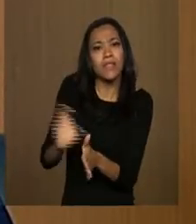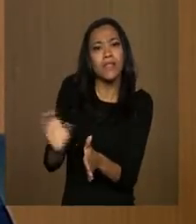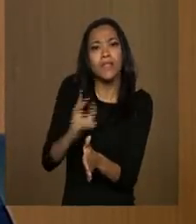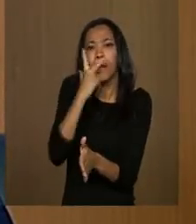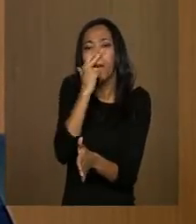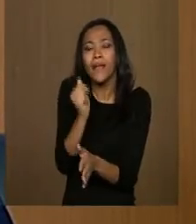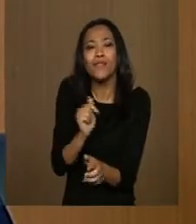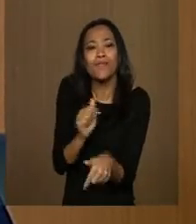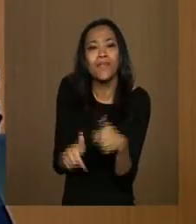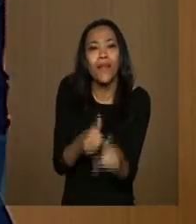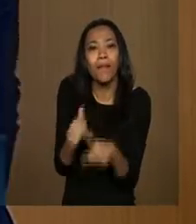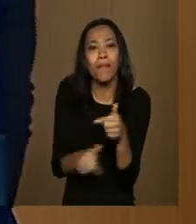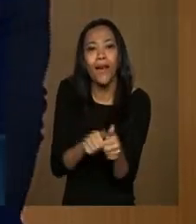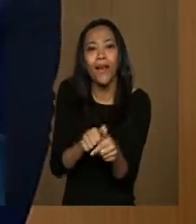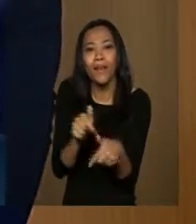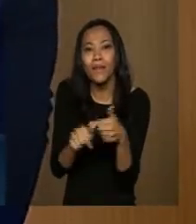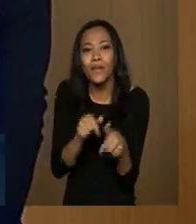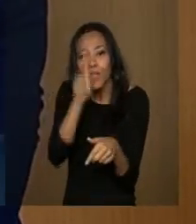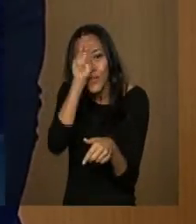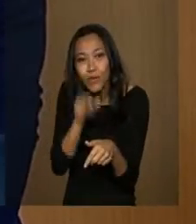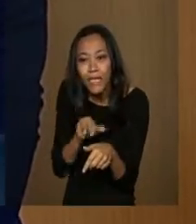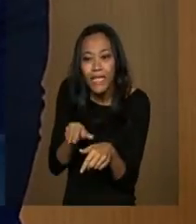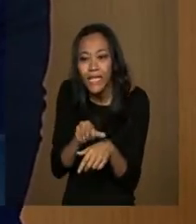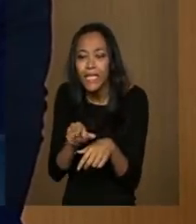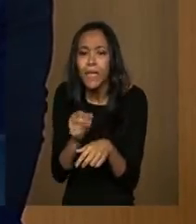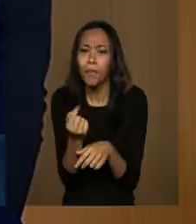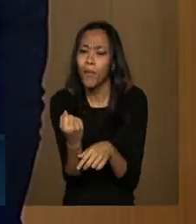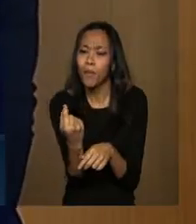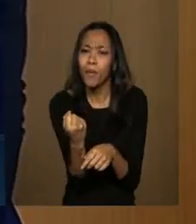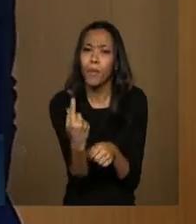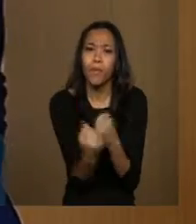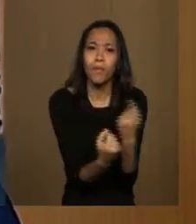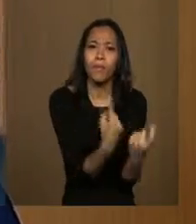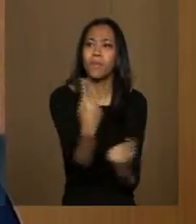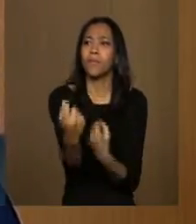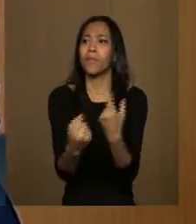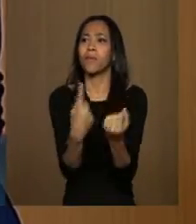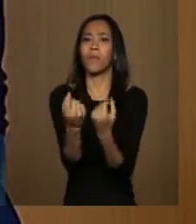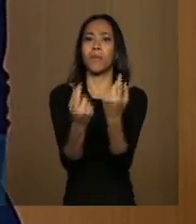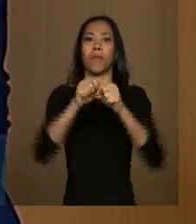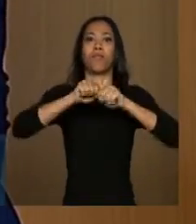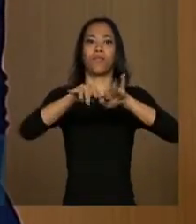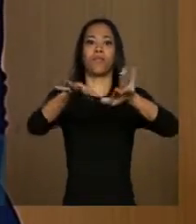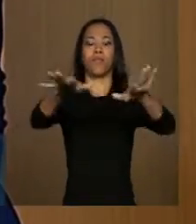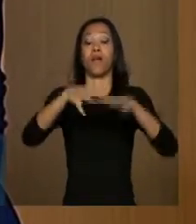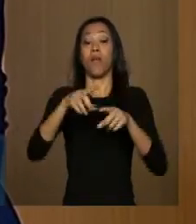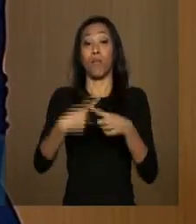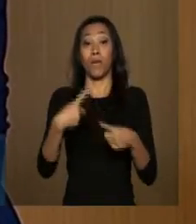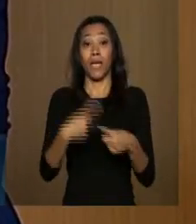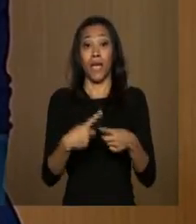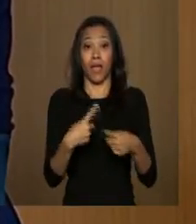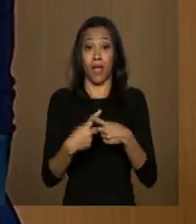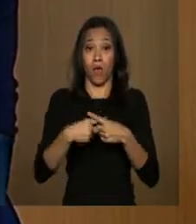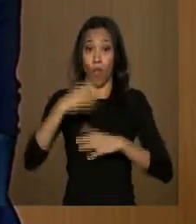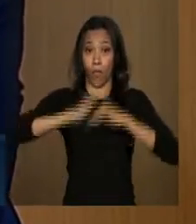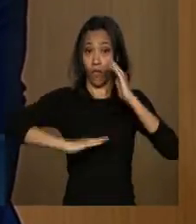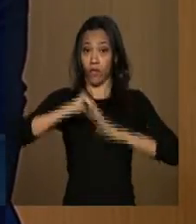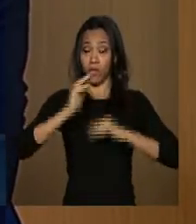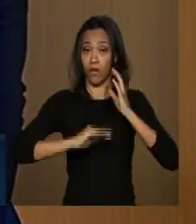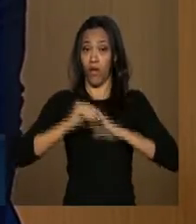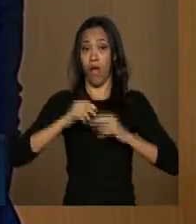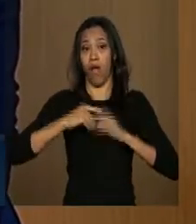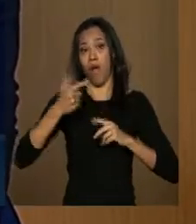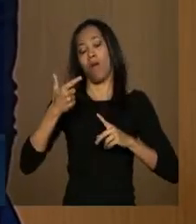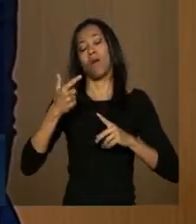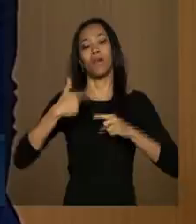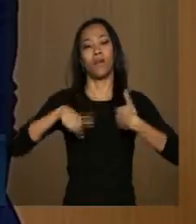muito pouca gente vê. Todo mundo me viu na televisão falando, todo mundo vê, né, o artista, ele empresta a imagem, mas as pessoas